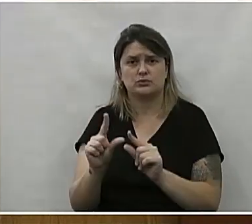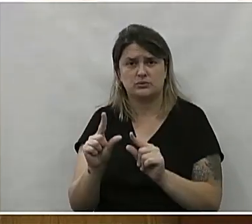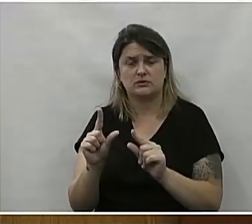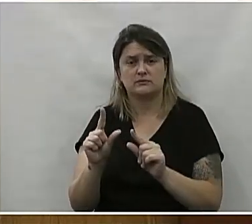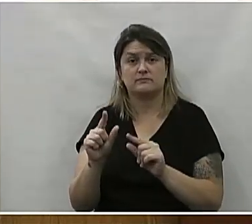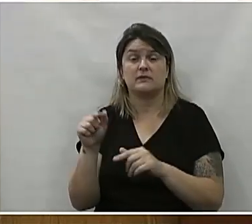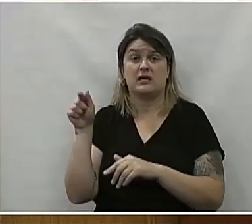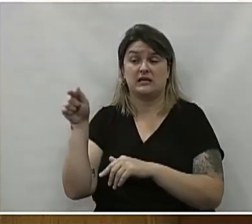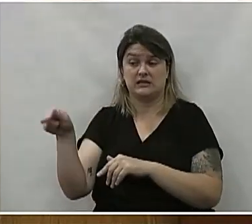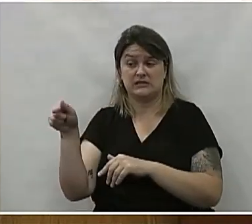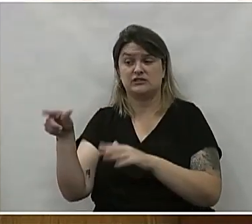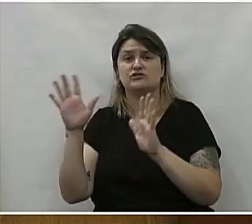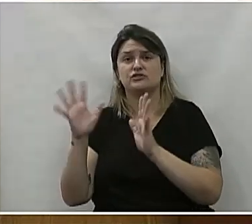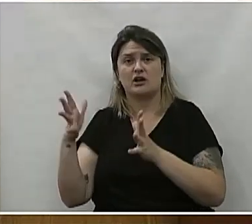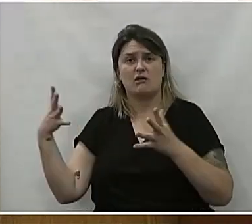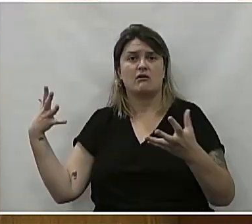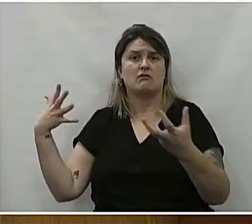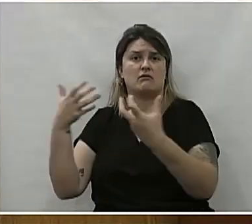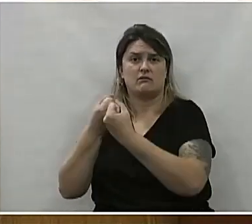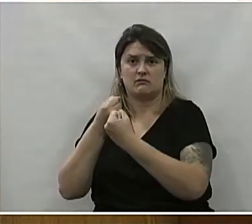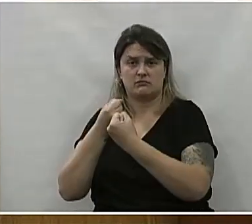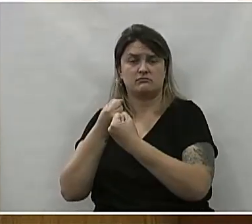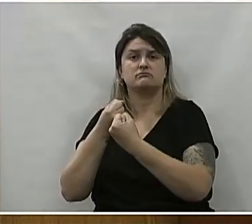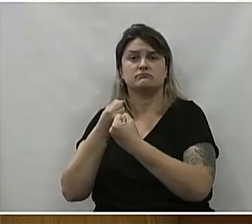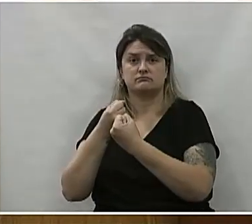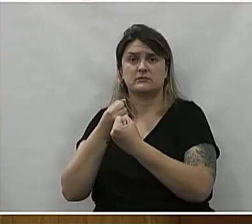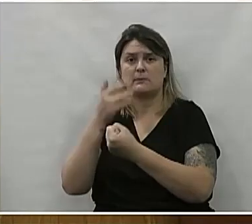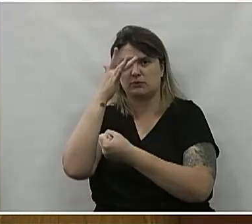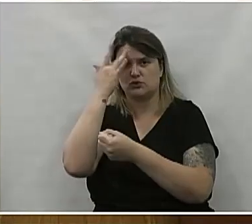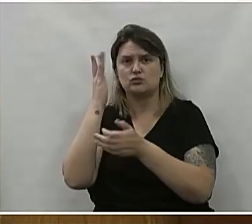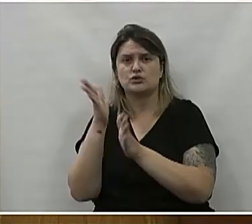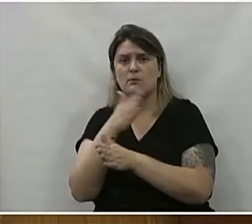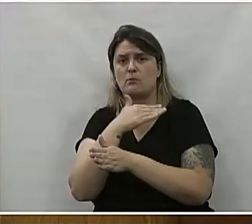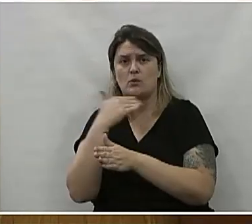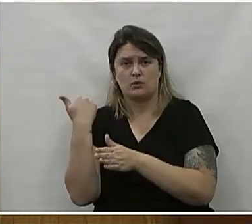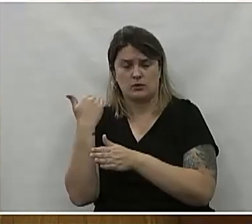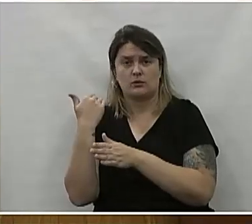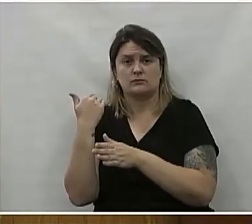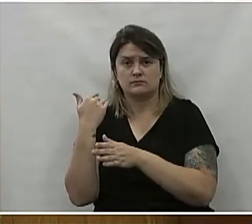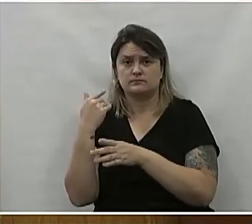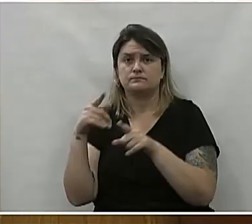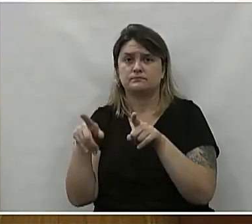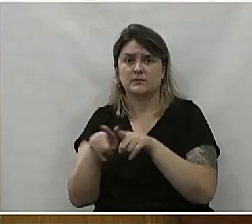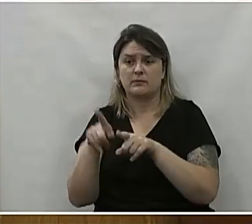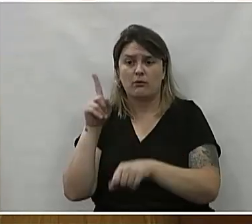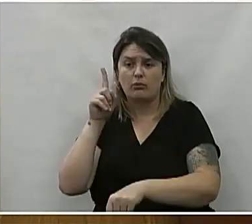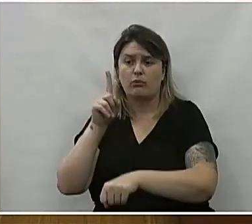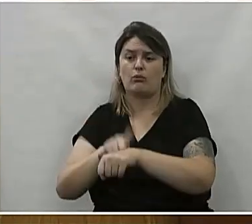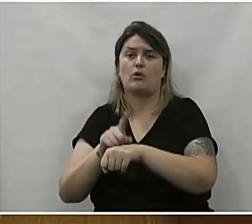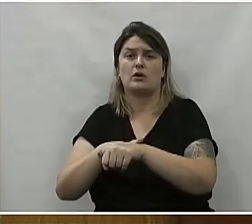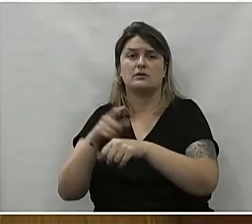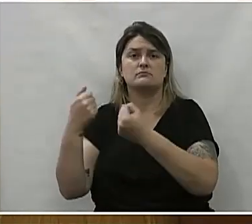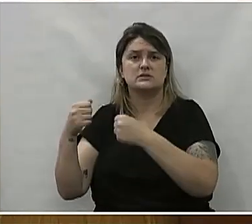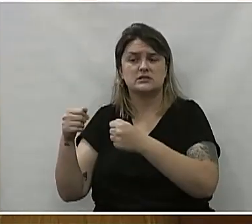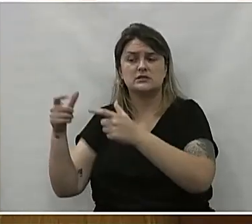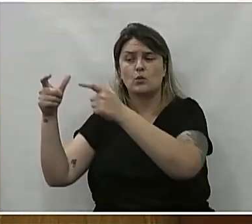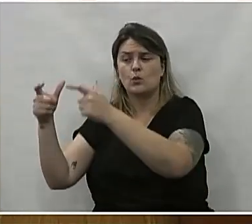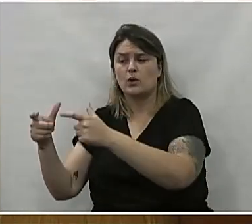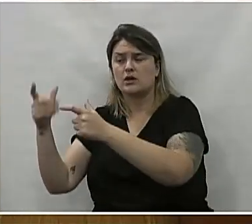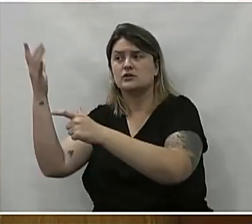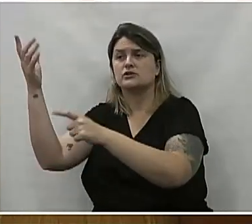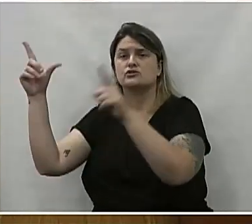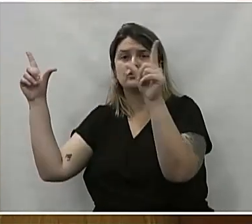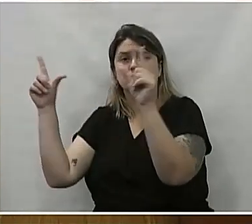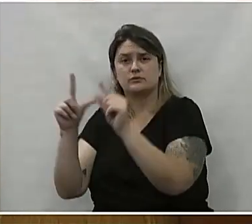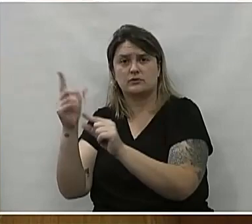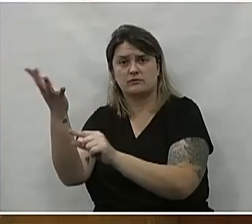Ali Já aconteceram Diversos acidentes Incluindo vítimas fatais E a atitude imediata Deve ser tomada Pela segurança Que